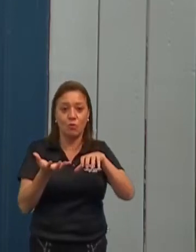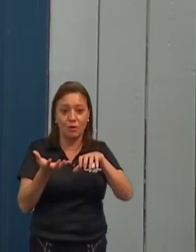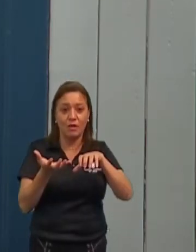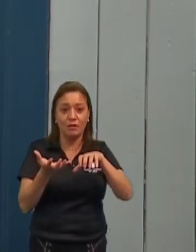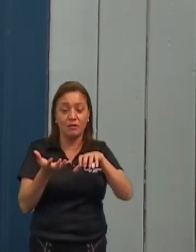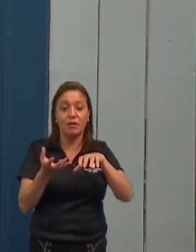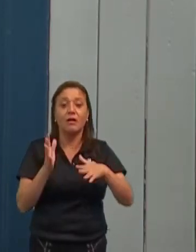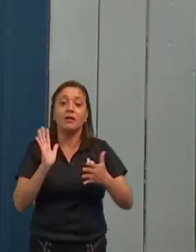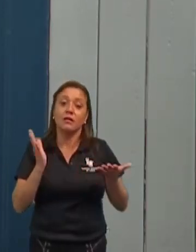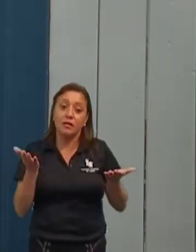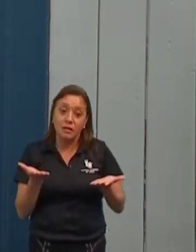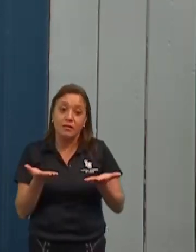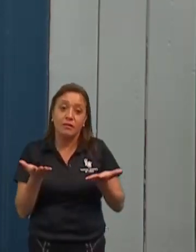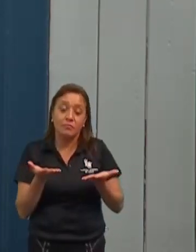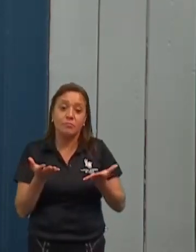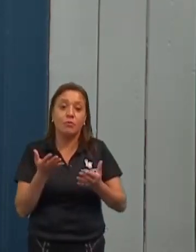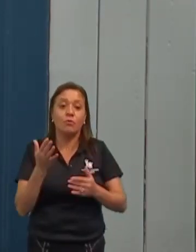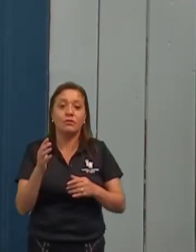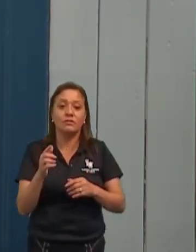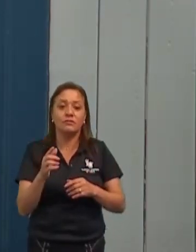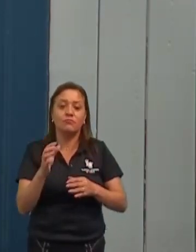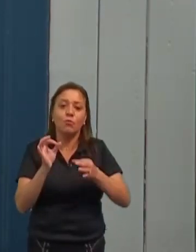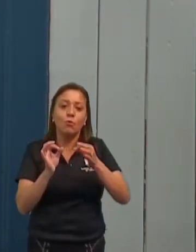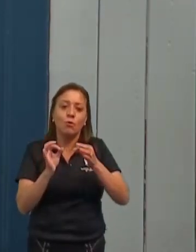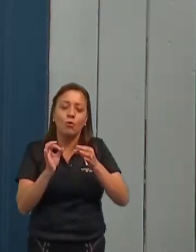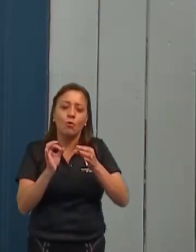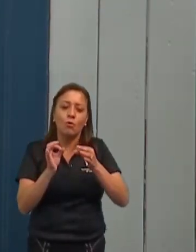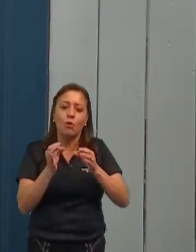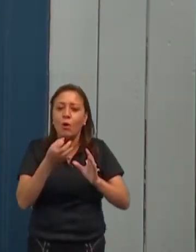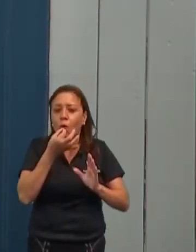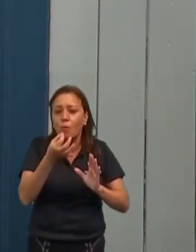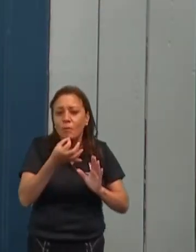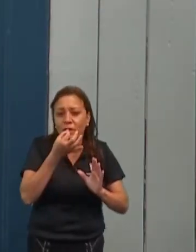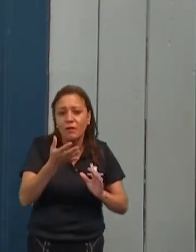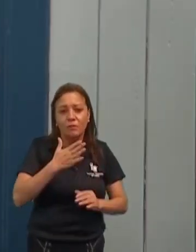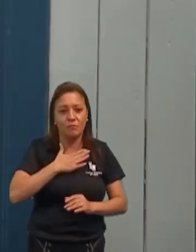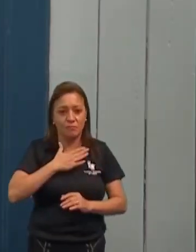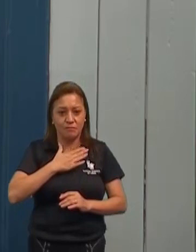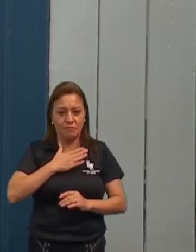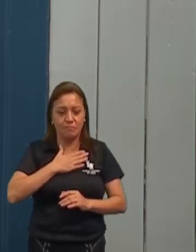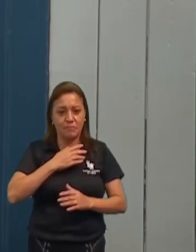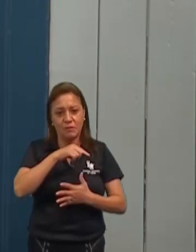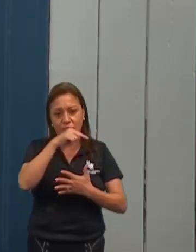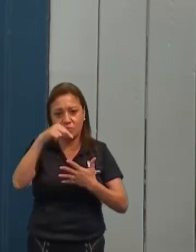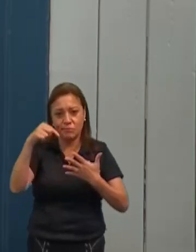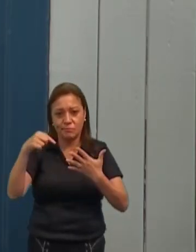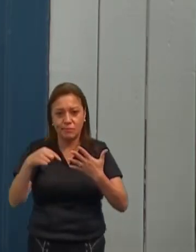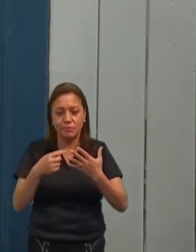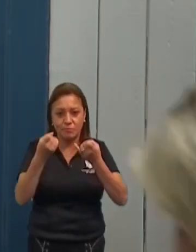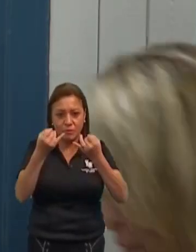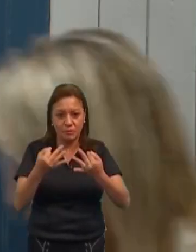vou usar também da justificativa dela e trago mais alguns elementos. Bom,